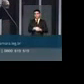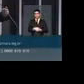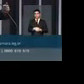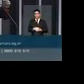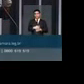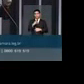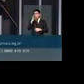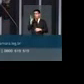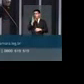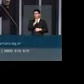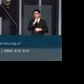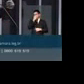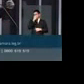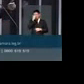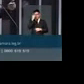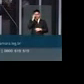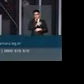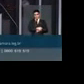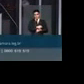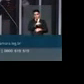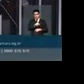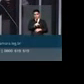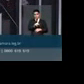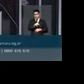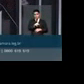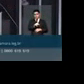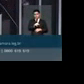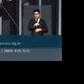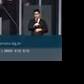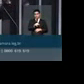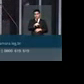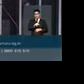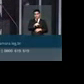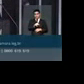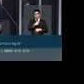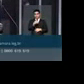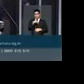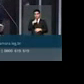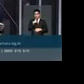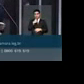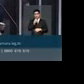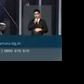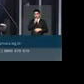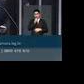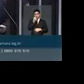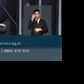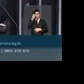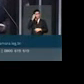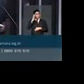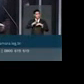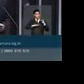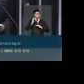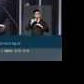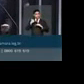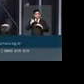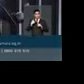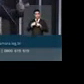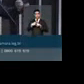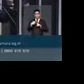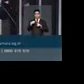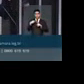alguém e tornar um radialista inelegível porque ele fez uma entrevista de